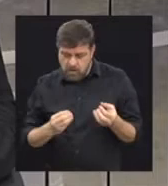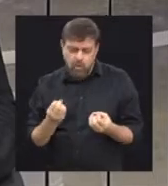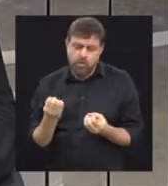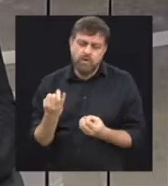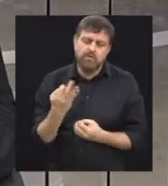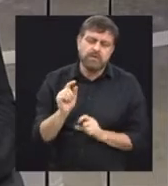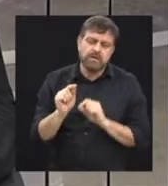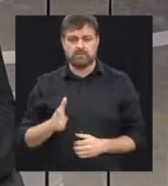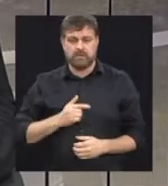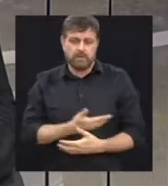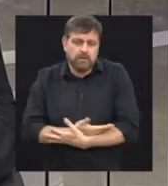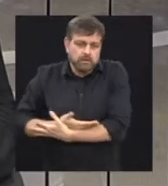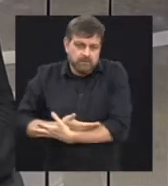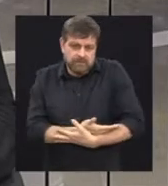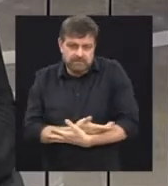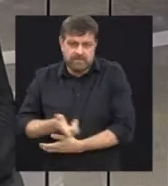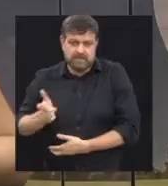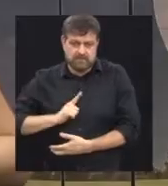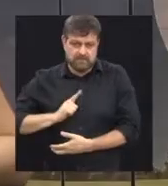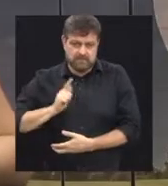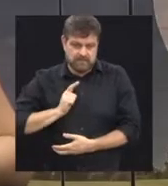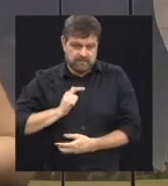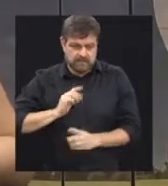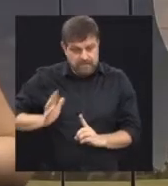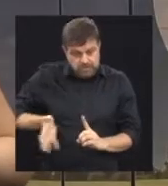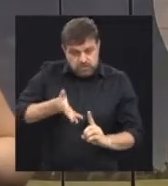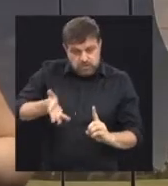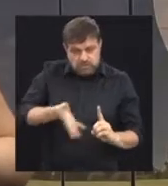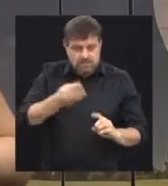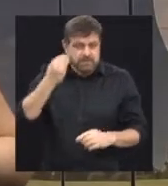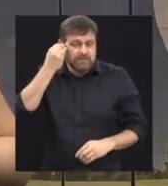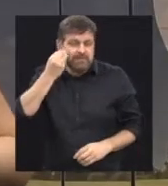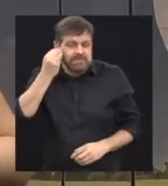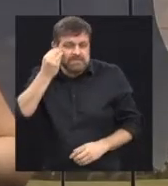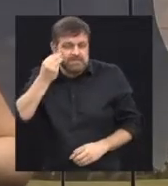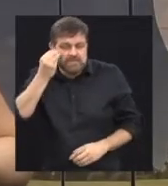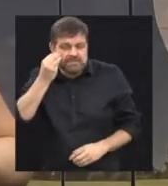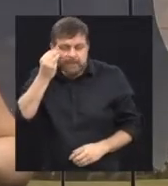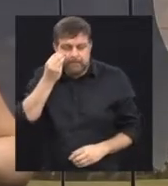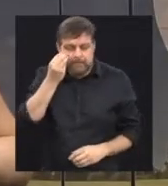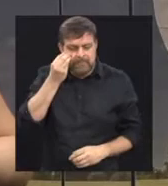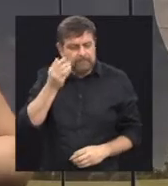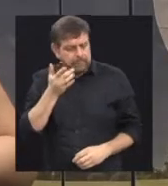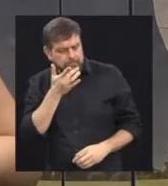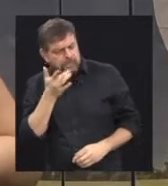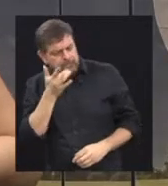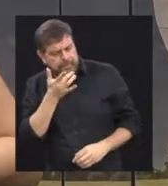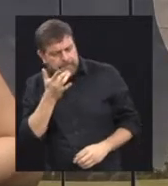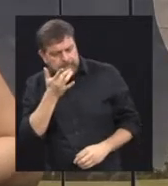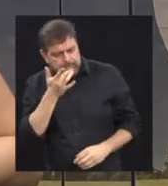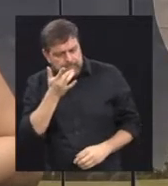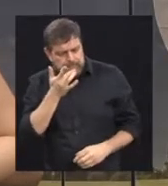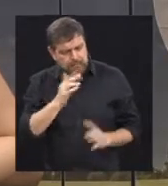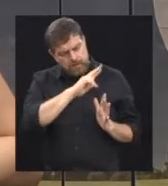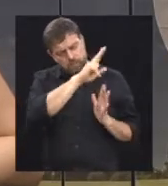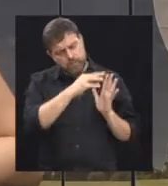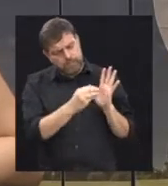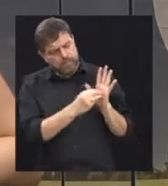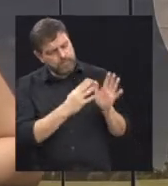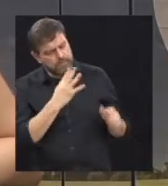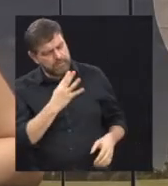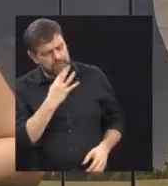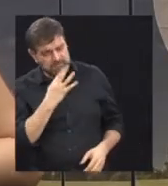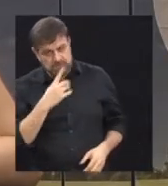pouquinho pra gente. O berçário tem toda a atividade de estimulação, de experimentação, de degustação, de exploração dos